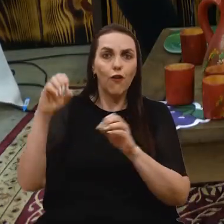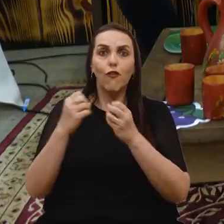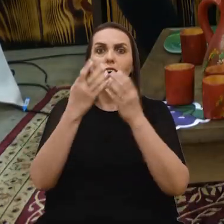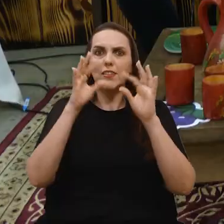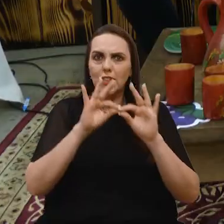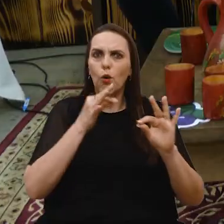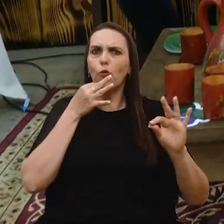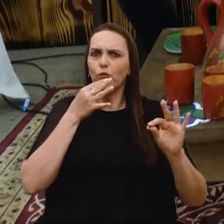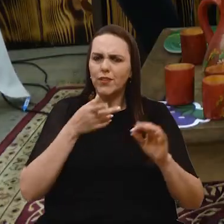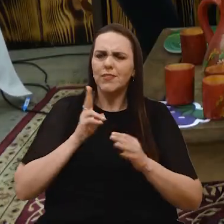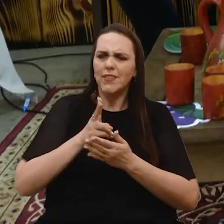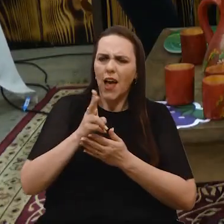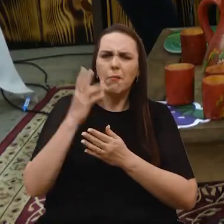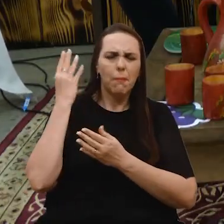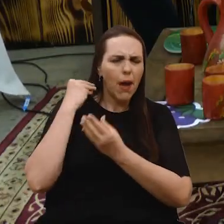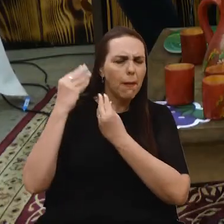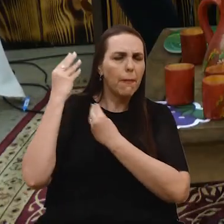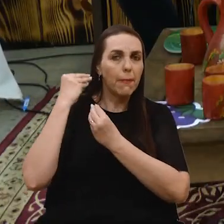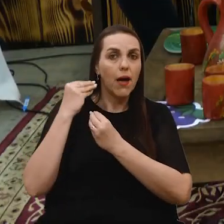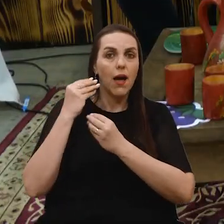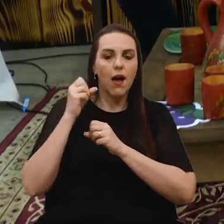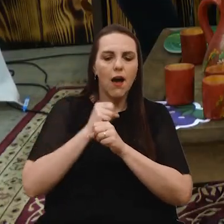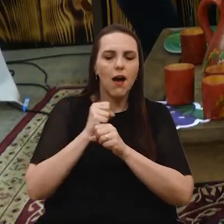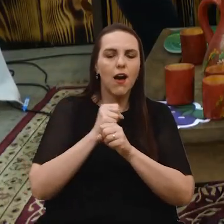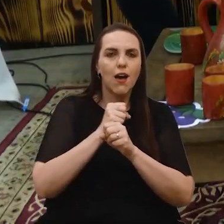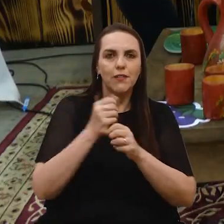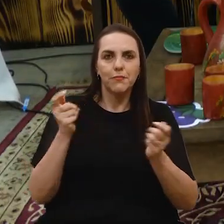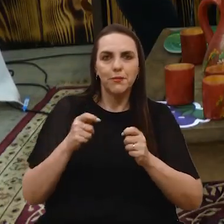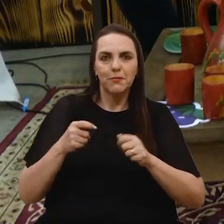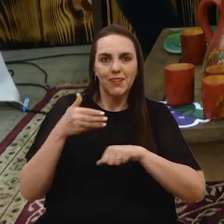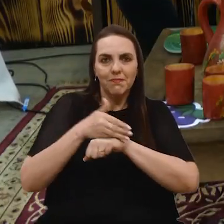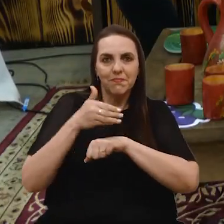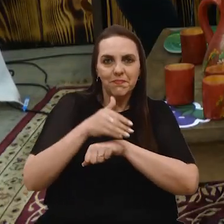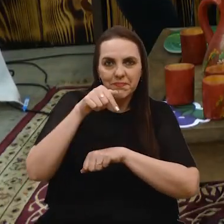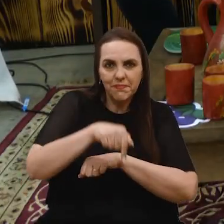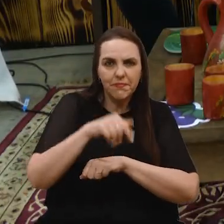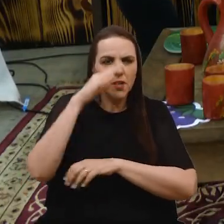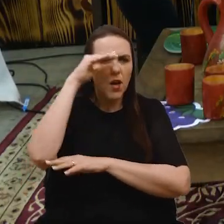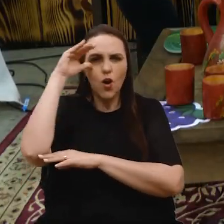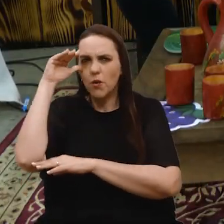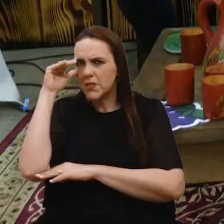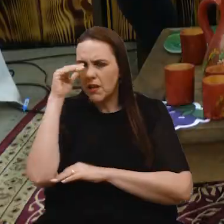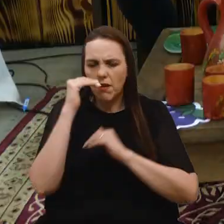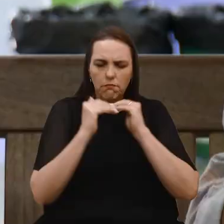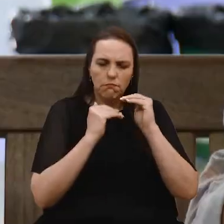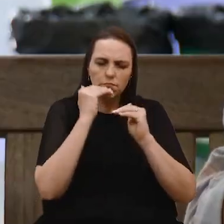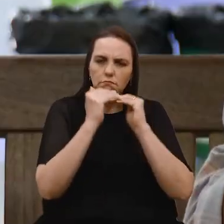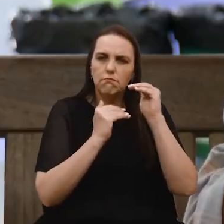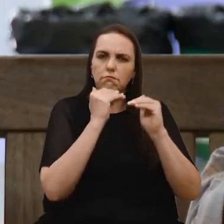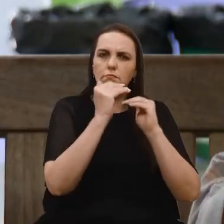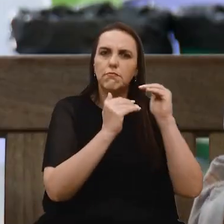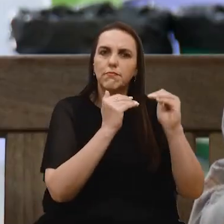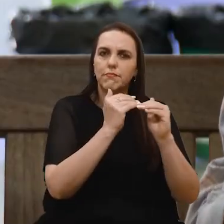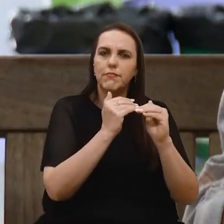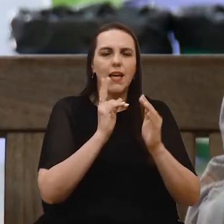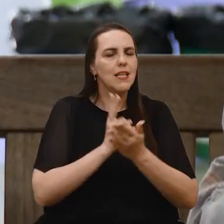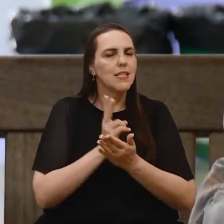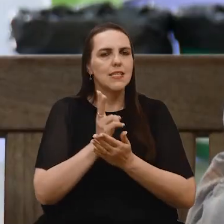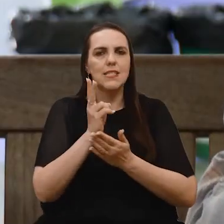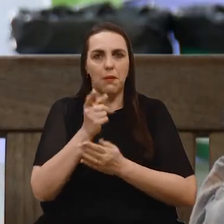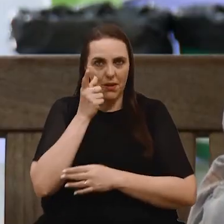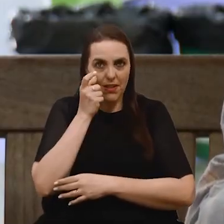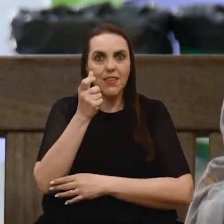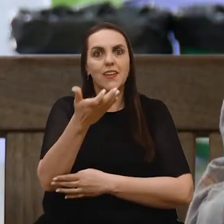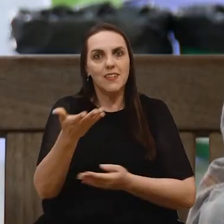Festa da Uva, e estar aqui já há alguns anos, podendo participar, podendo observar o crescimento, a evolução, é